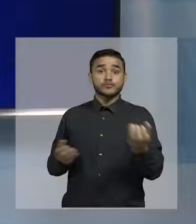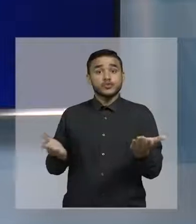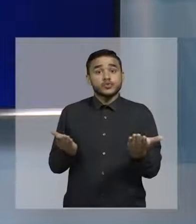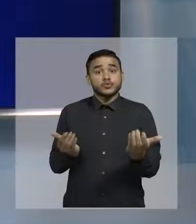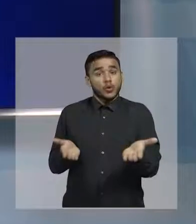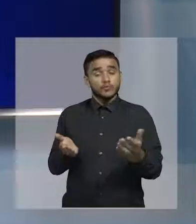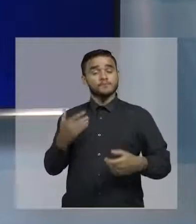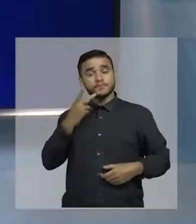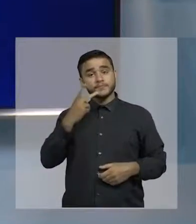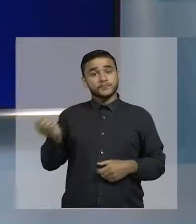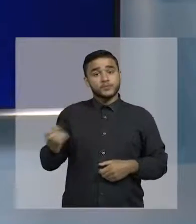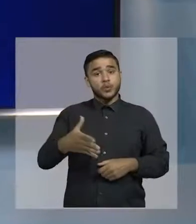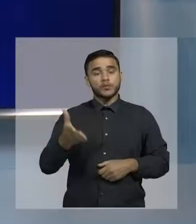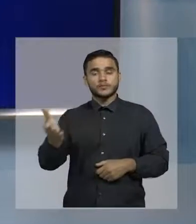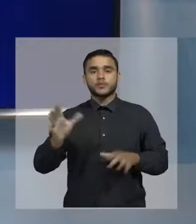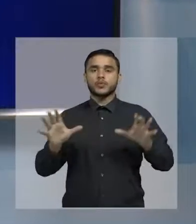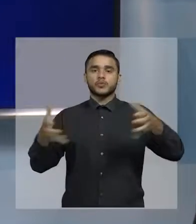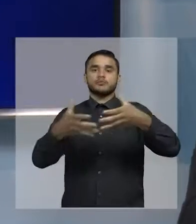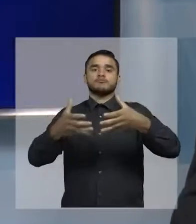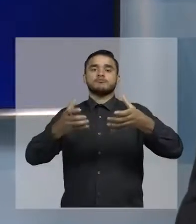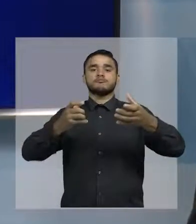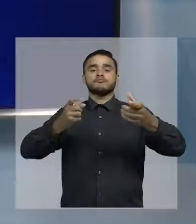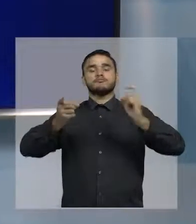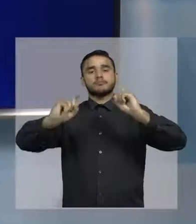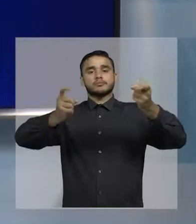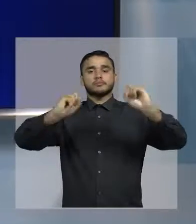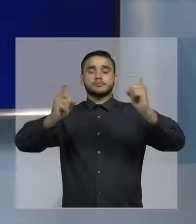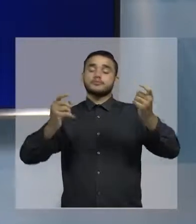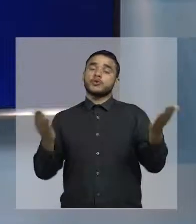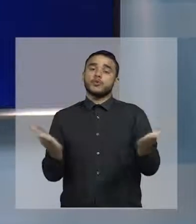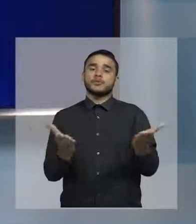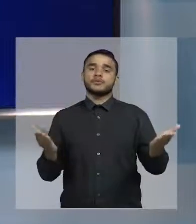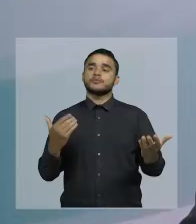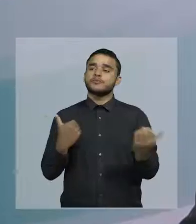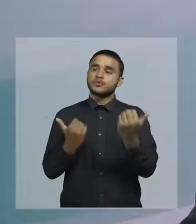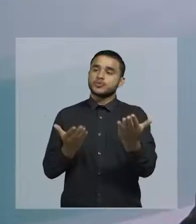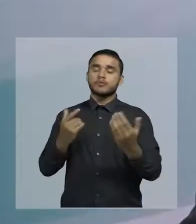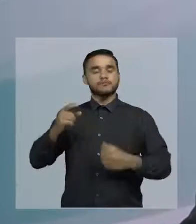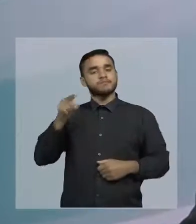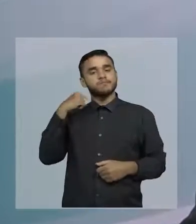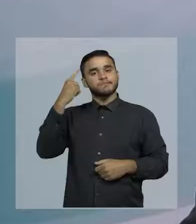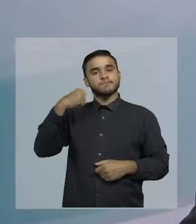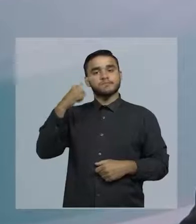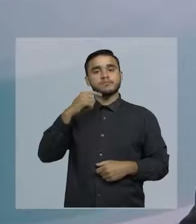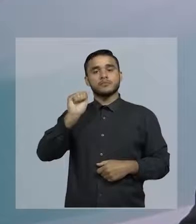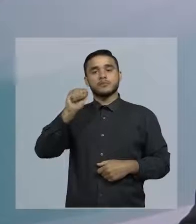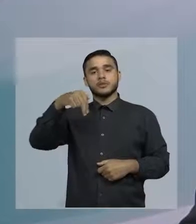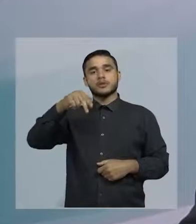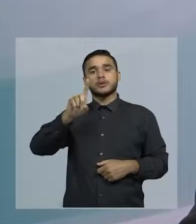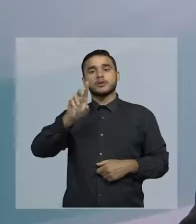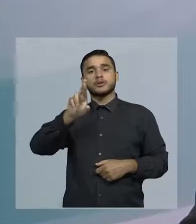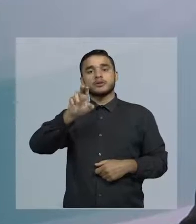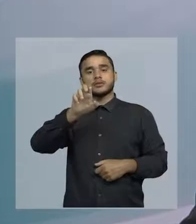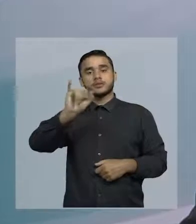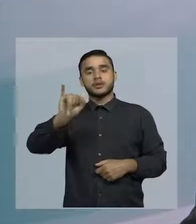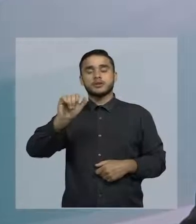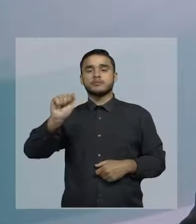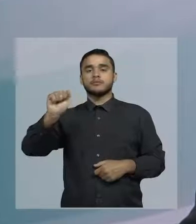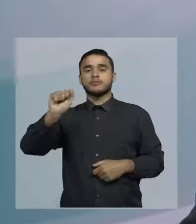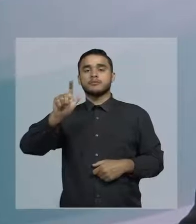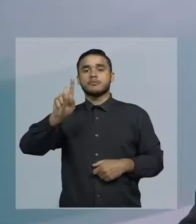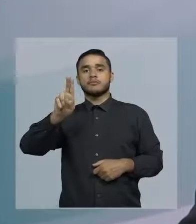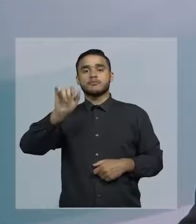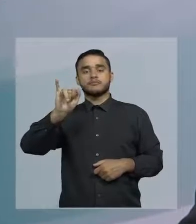hoje, integrando a nossa equipe para orgulho de todos nós, o jovem advogado Andrei Aguiar, para o qual